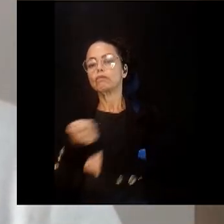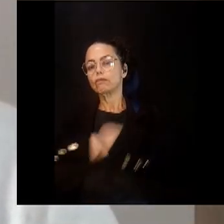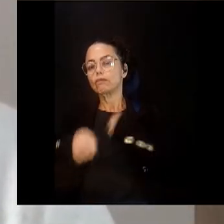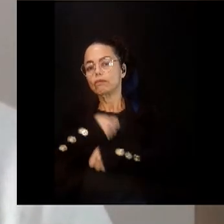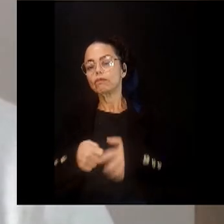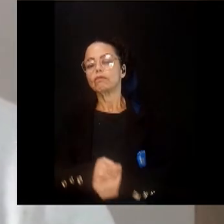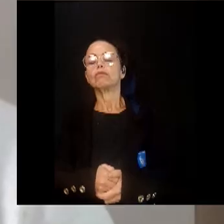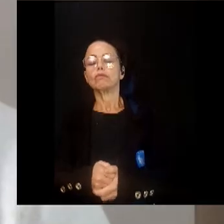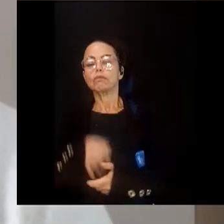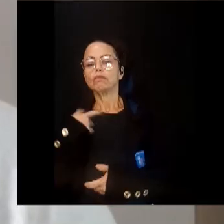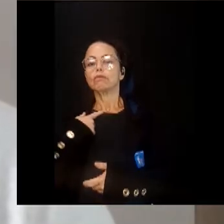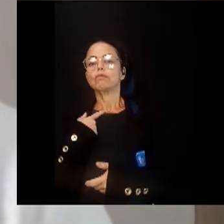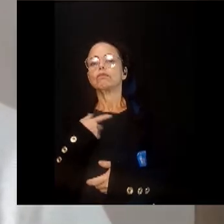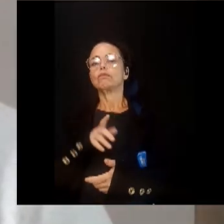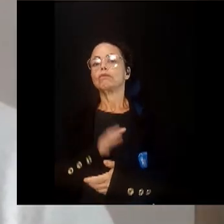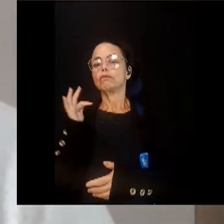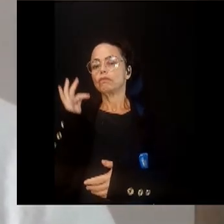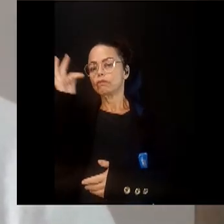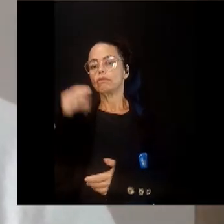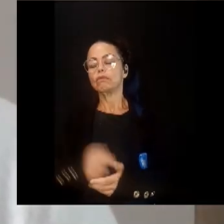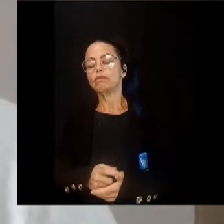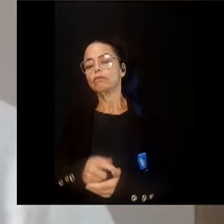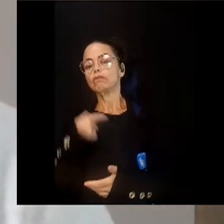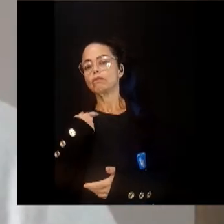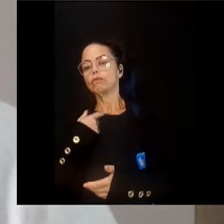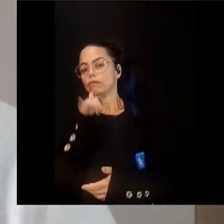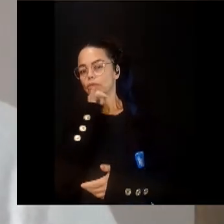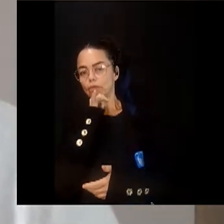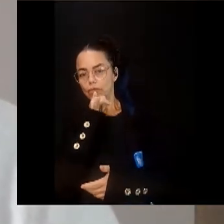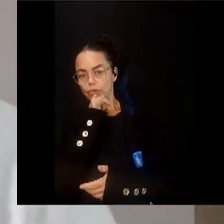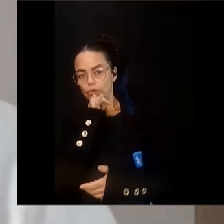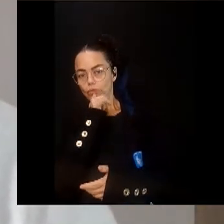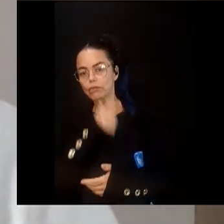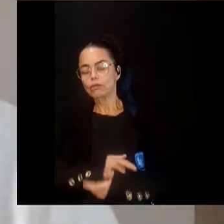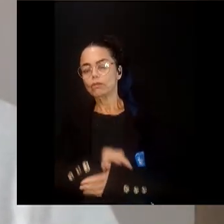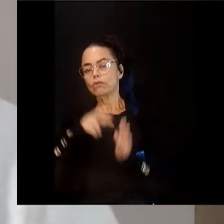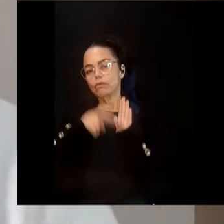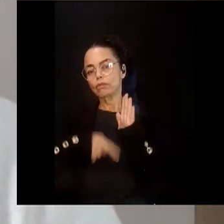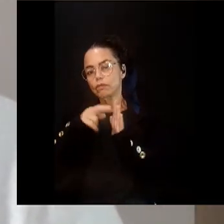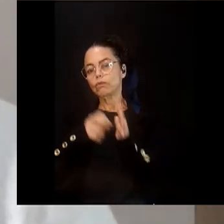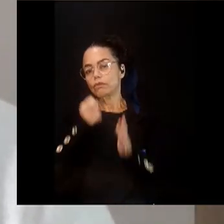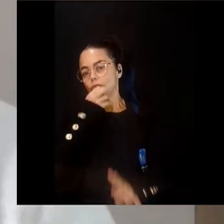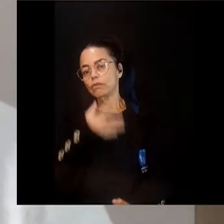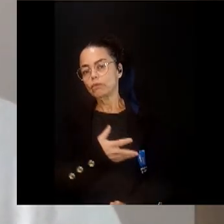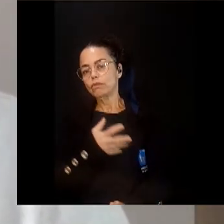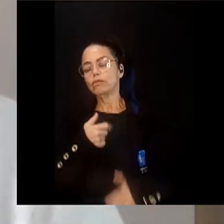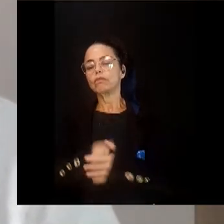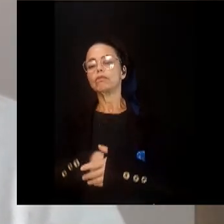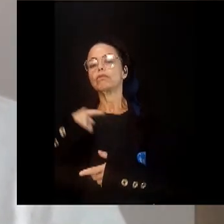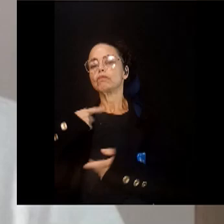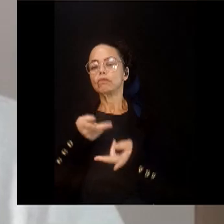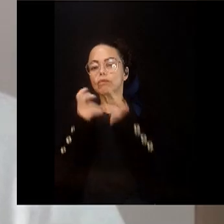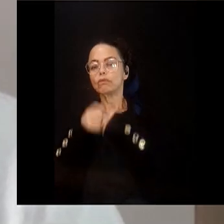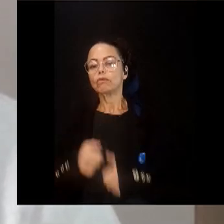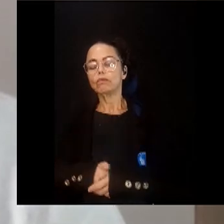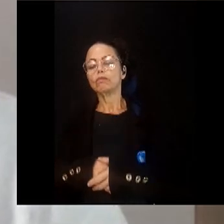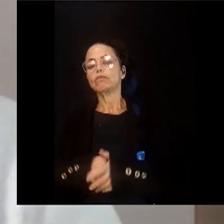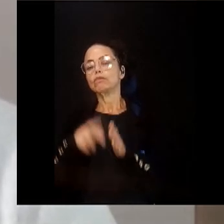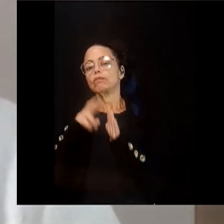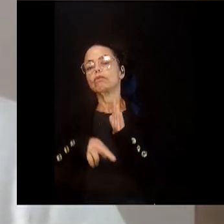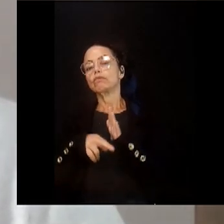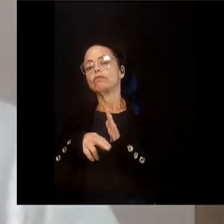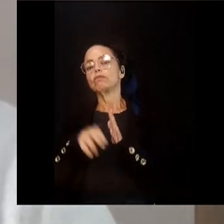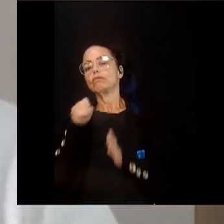habilidades do futuro. Se a gente pega, por exemplo, o relatório de bem-estar da Well Hub, a gente vê que 85% das pessoas